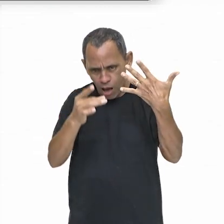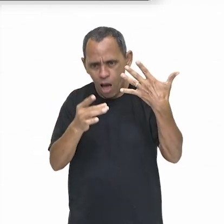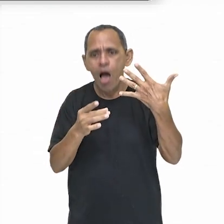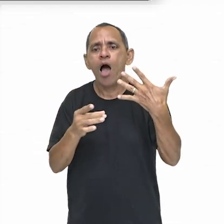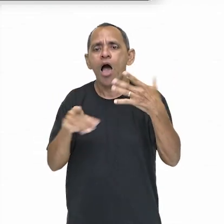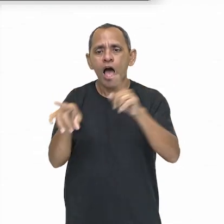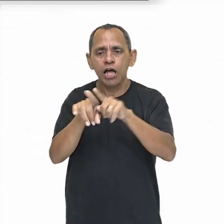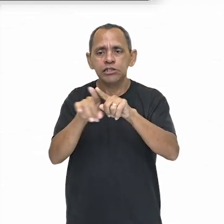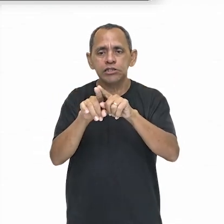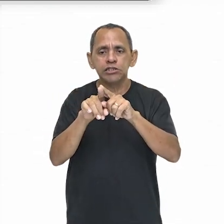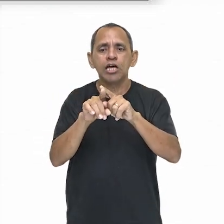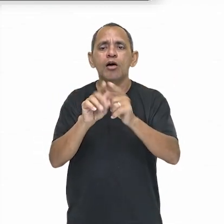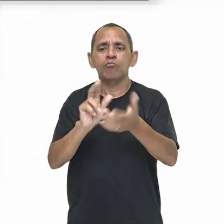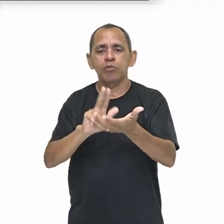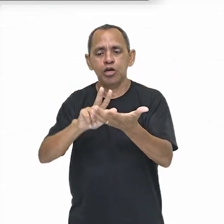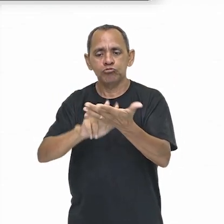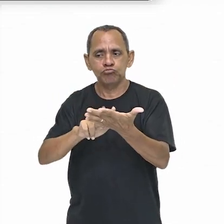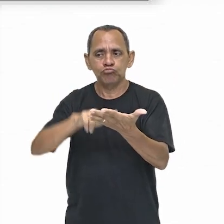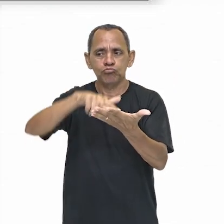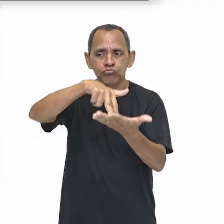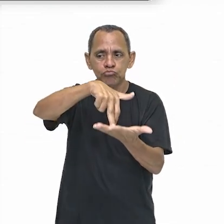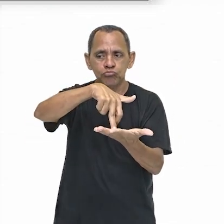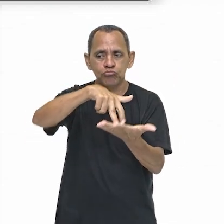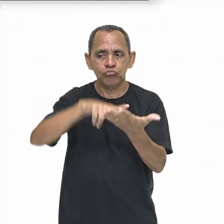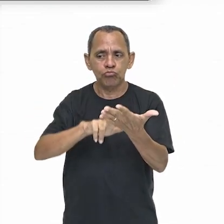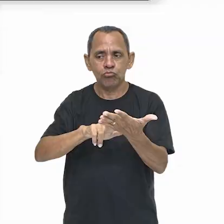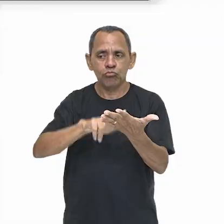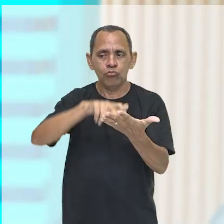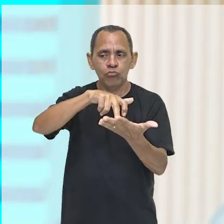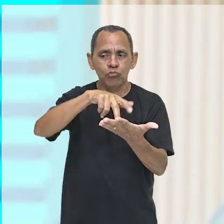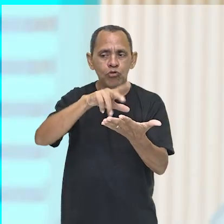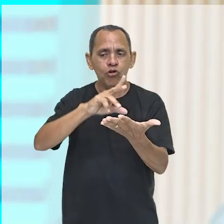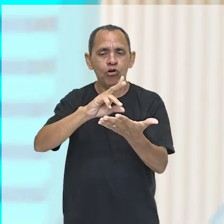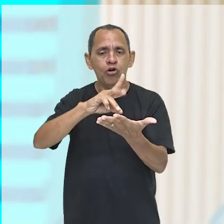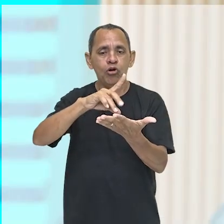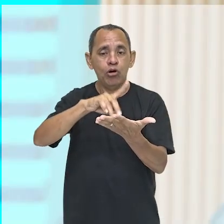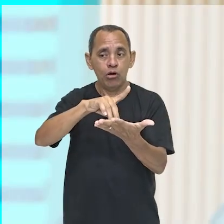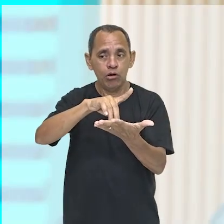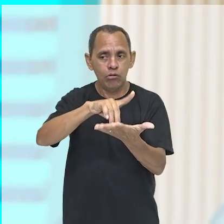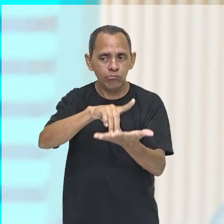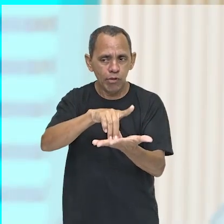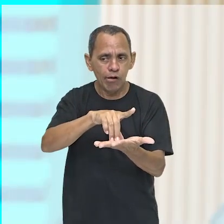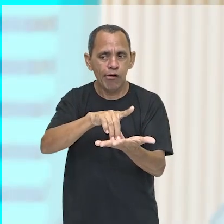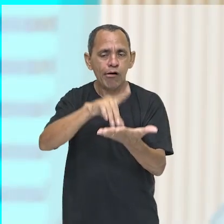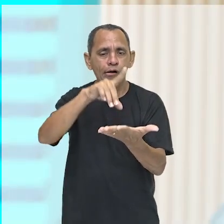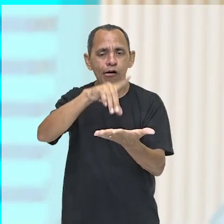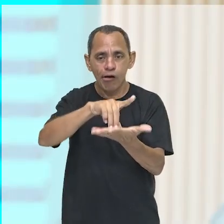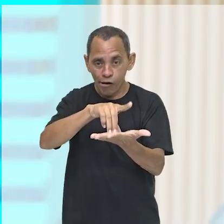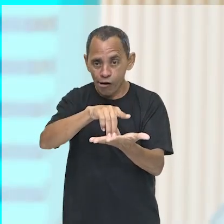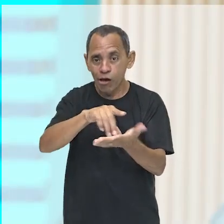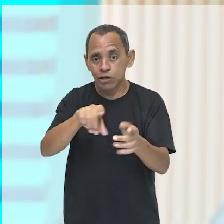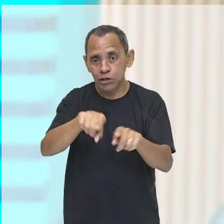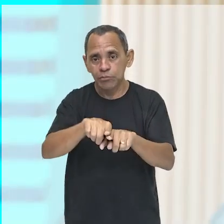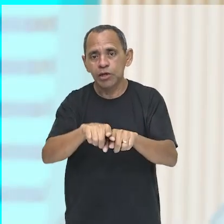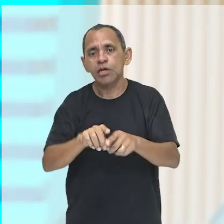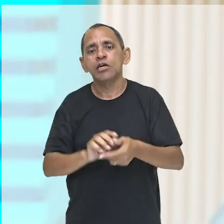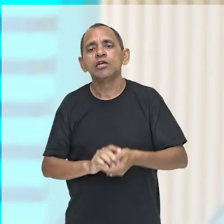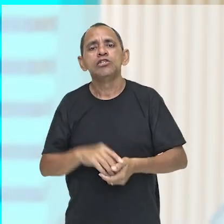prancha. Então todos esses daí são exercícios ginásticos que você realiza com o seu próprio peso. Por